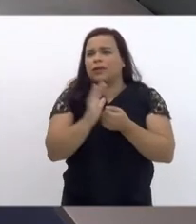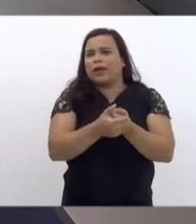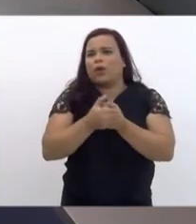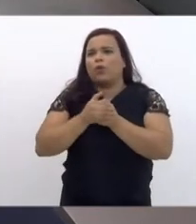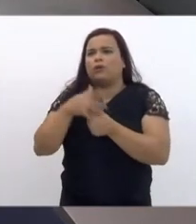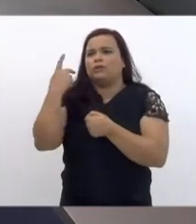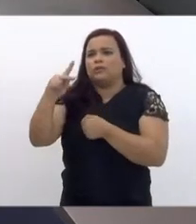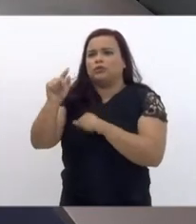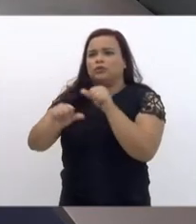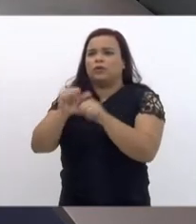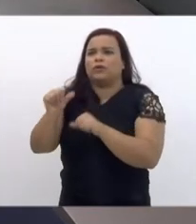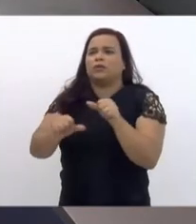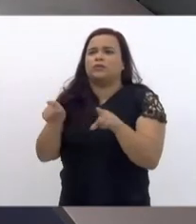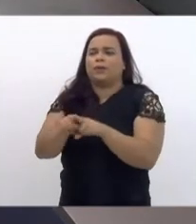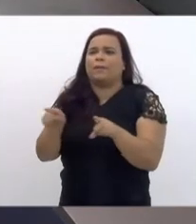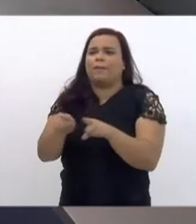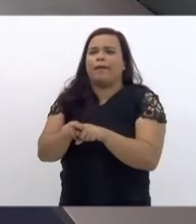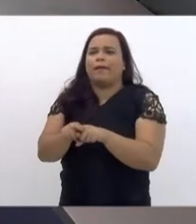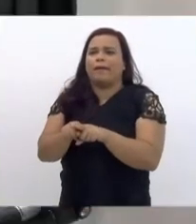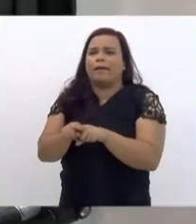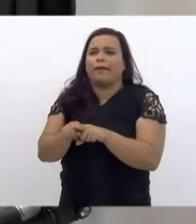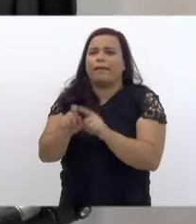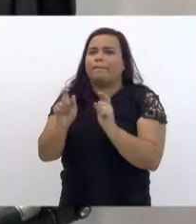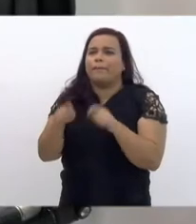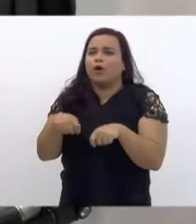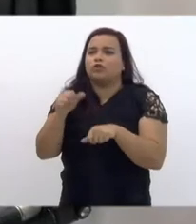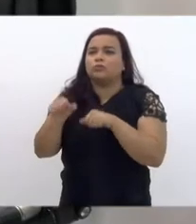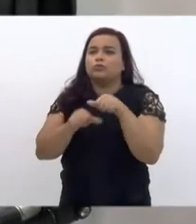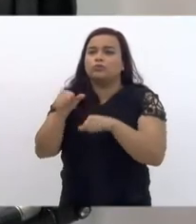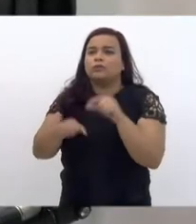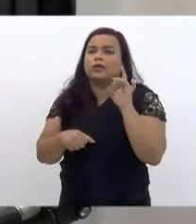fez. Você pode ter alterado apenas